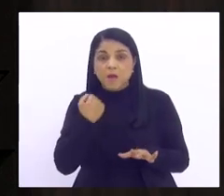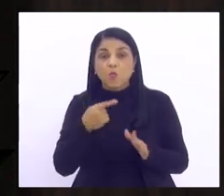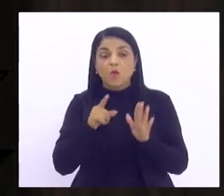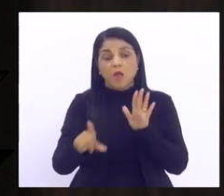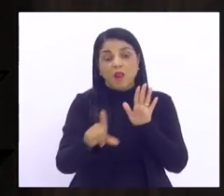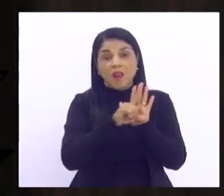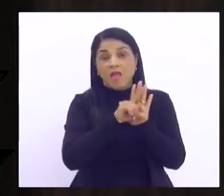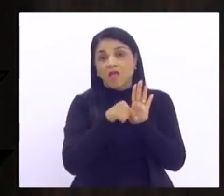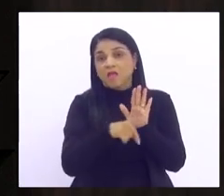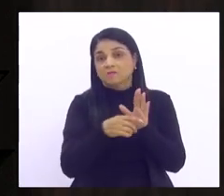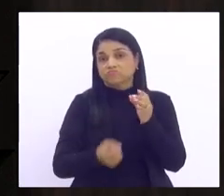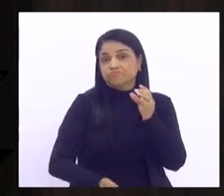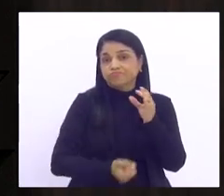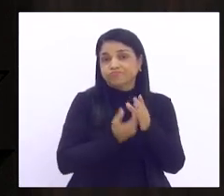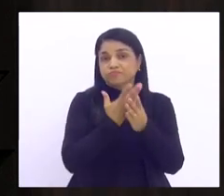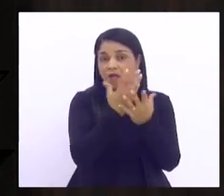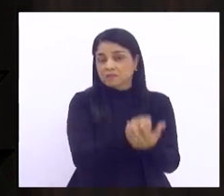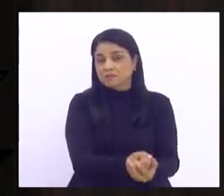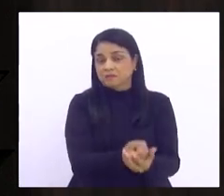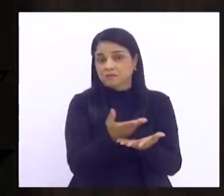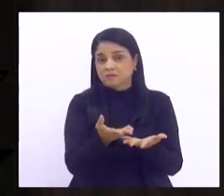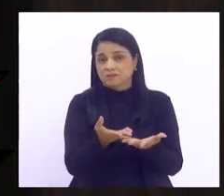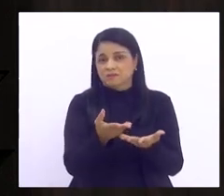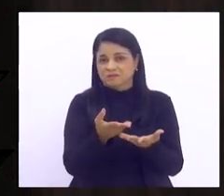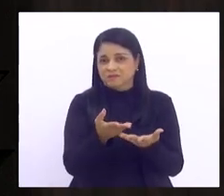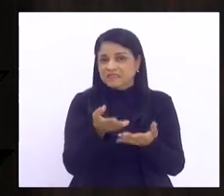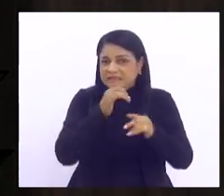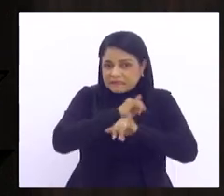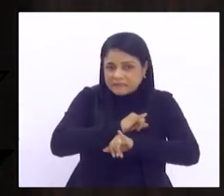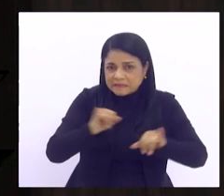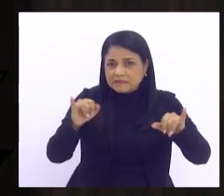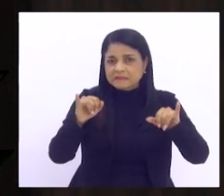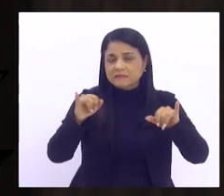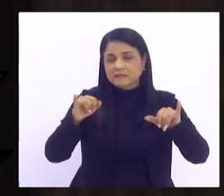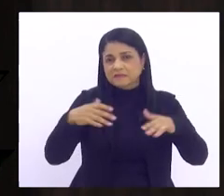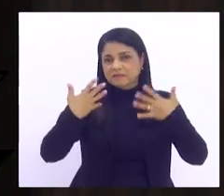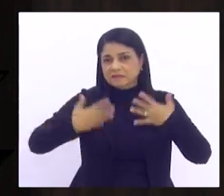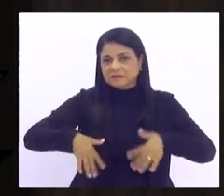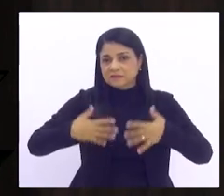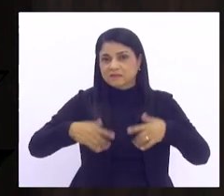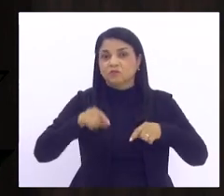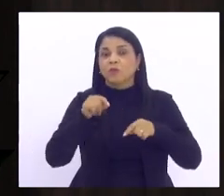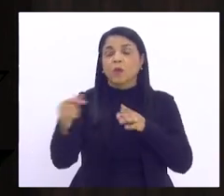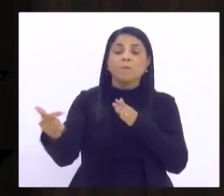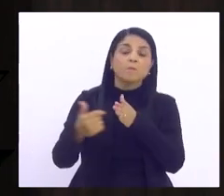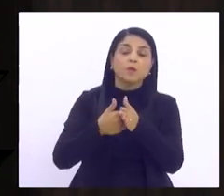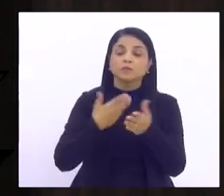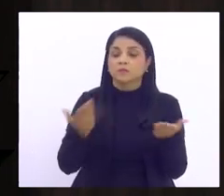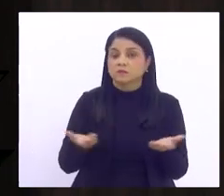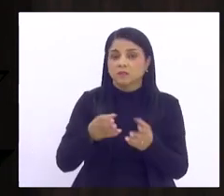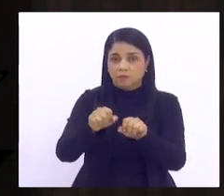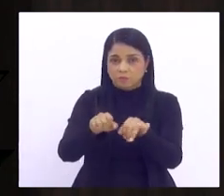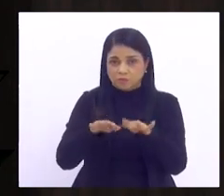assassinato. Será que não seria um escândalo se alguém, por exemplo, perguntasse aqui nessa